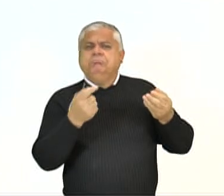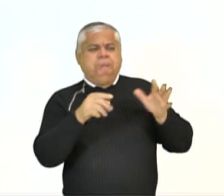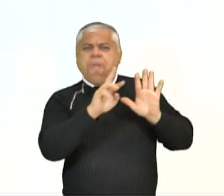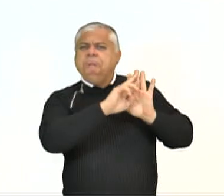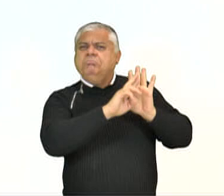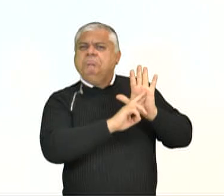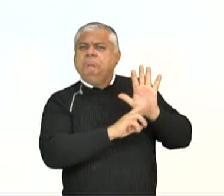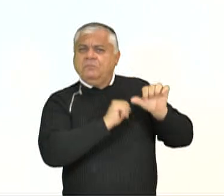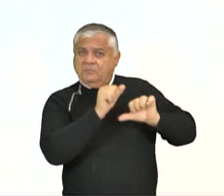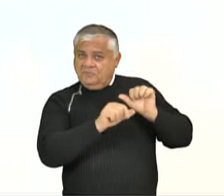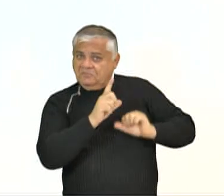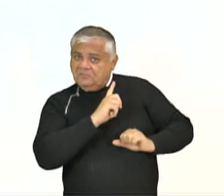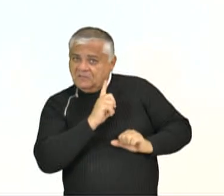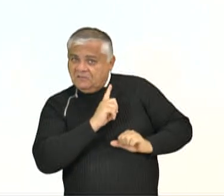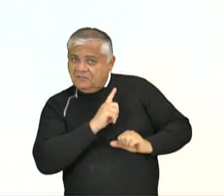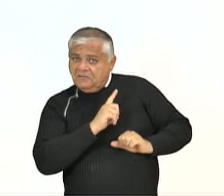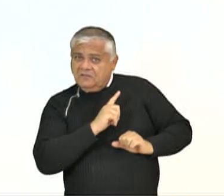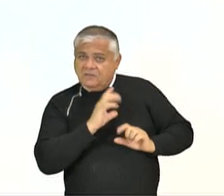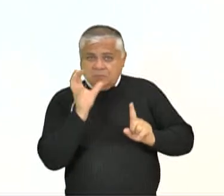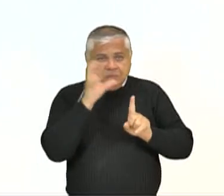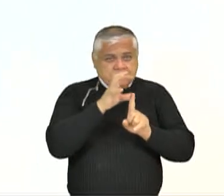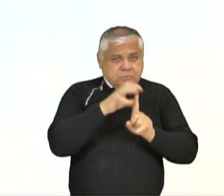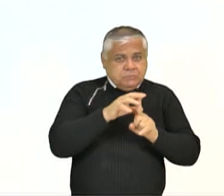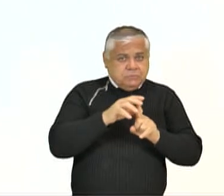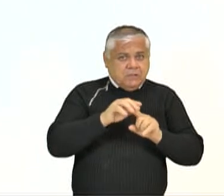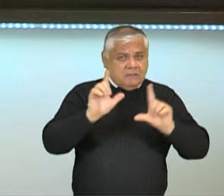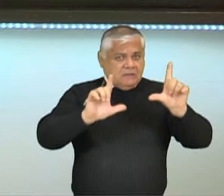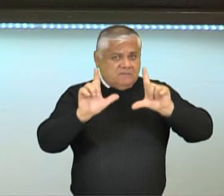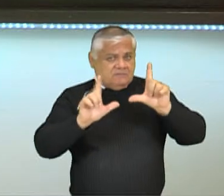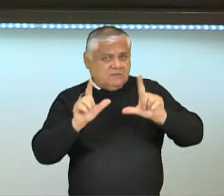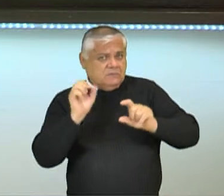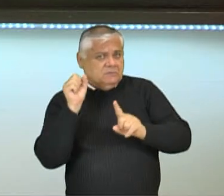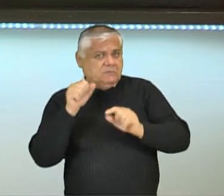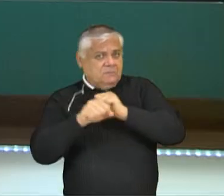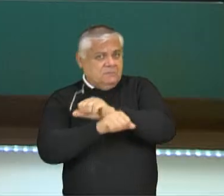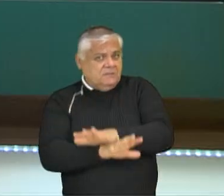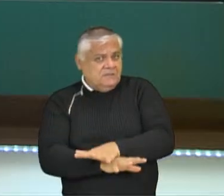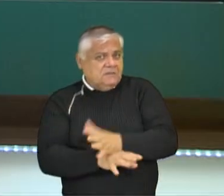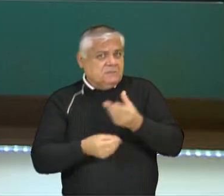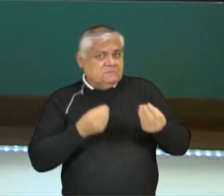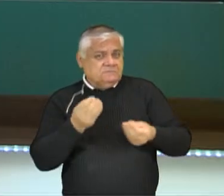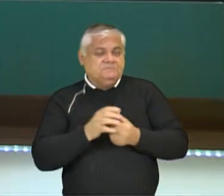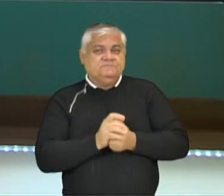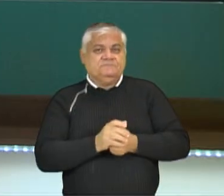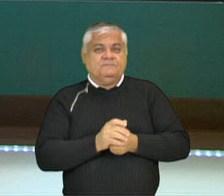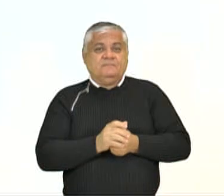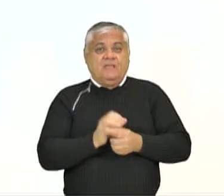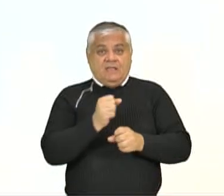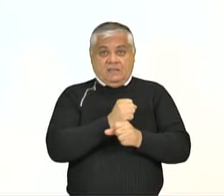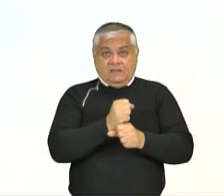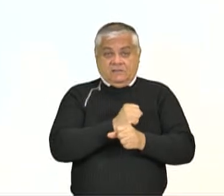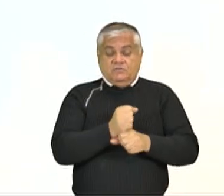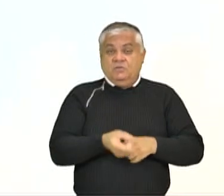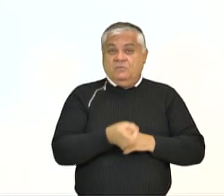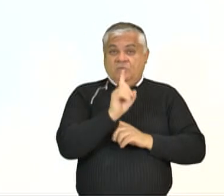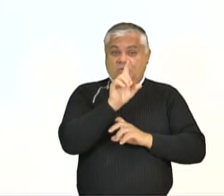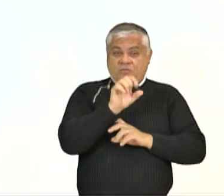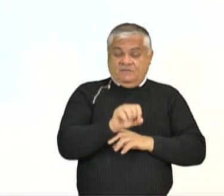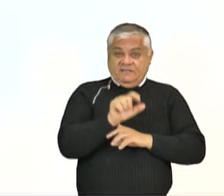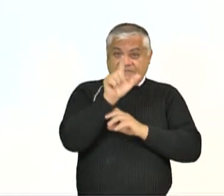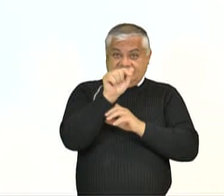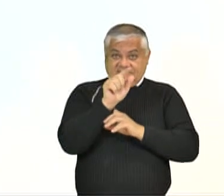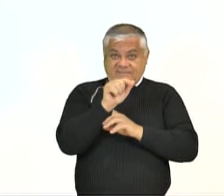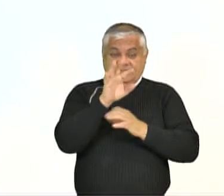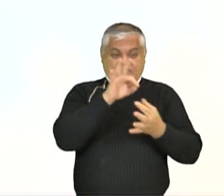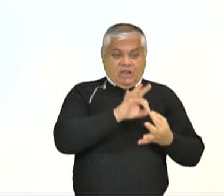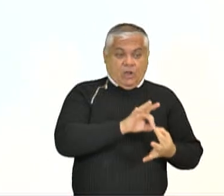Depois a gente vai ver se tem influência da mídia com relação a essas mudanças. Então em 1917, a altura da rede, que era de